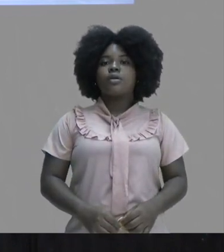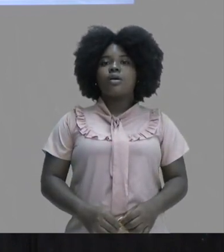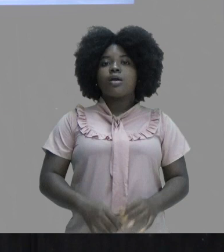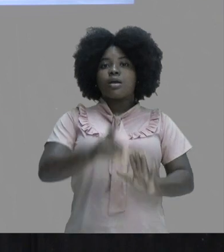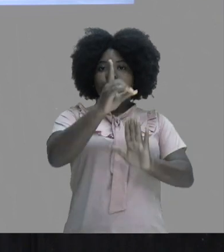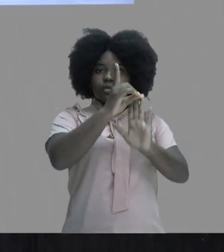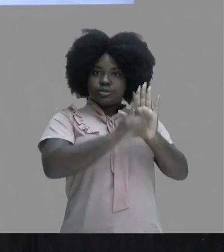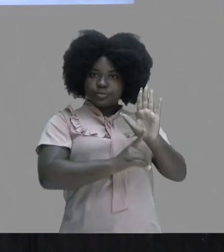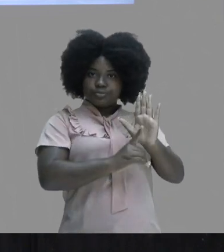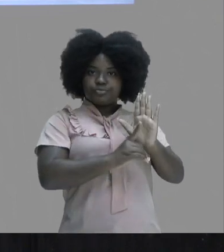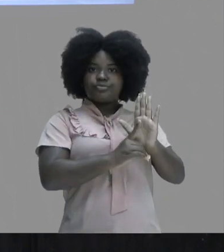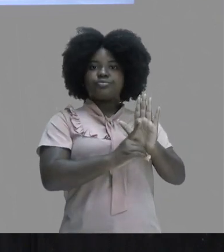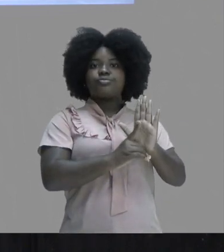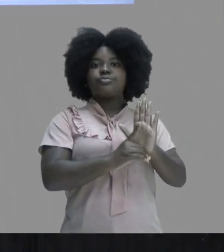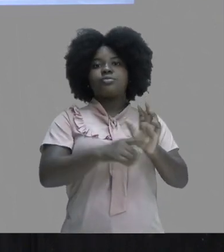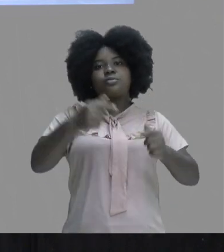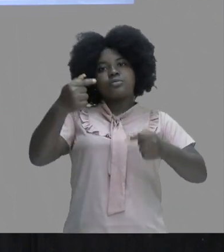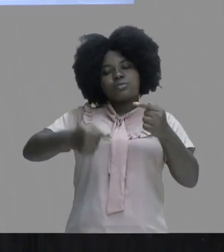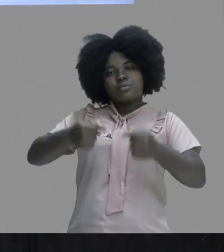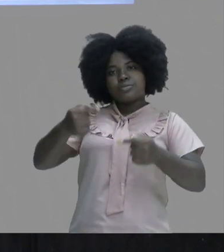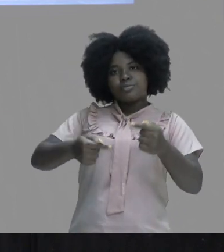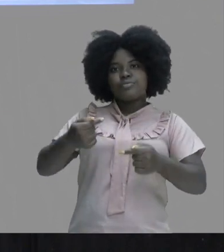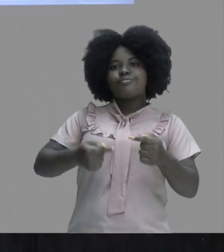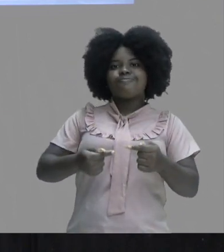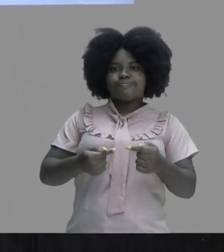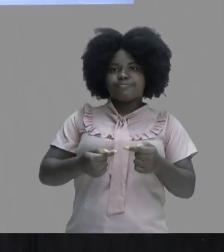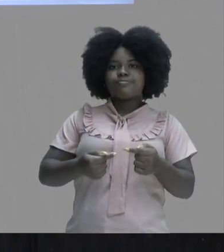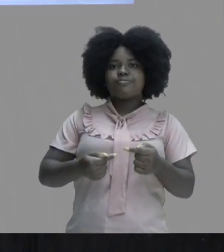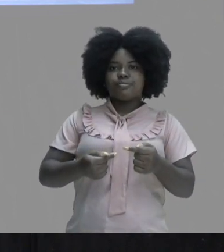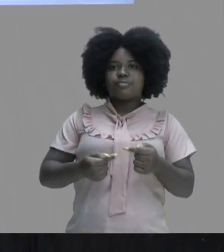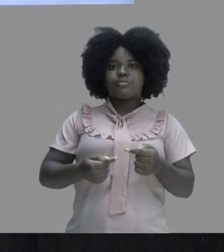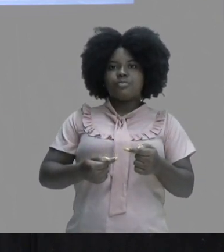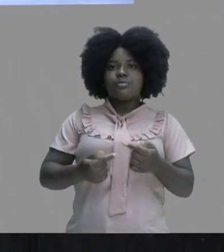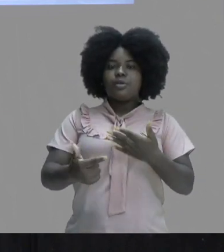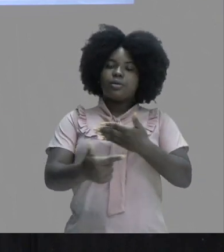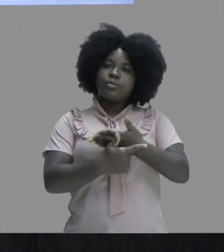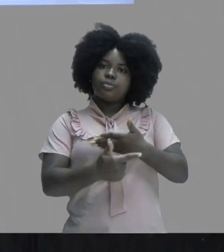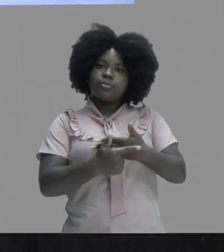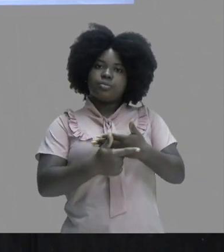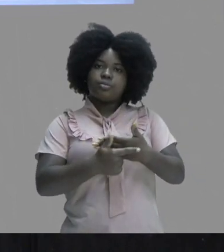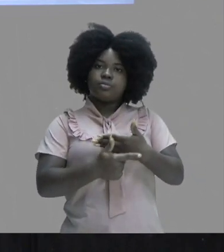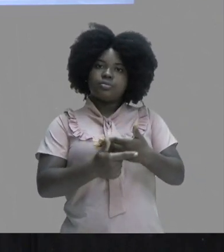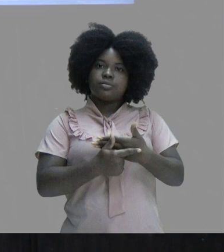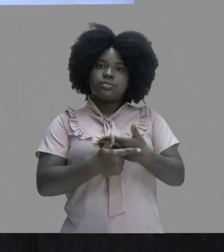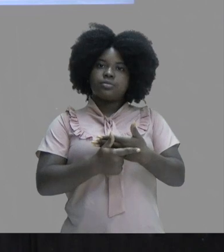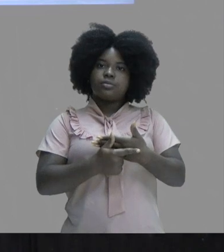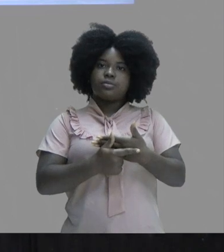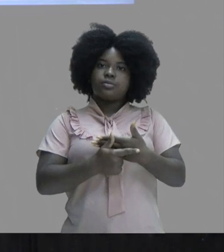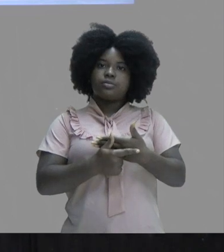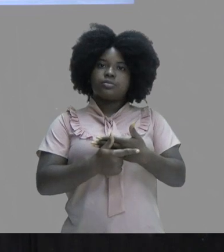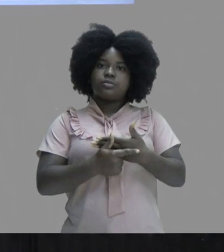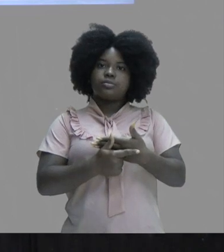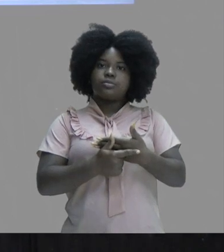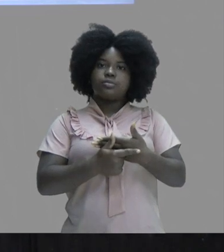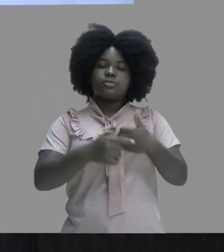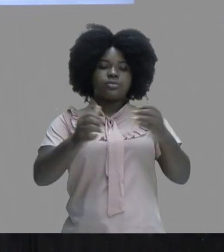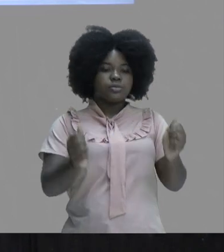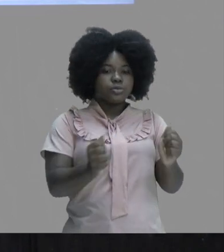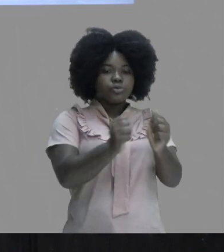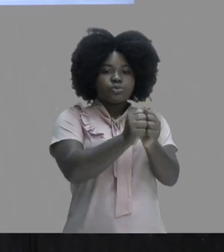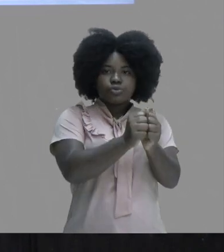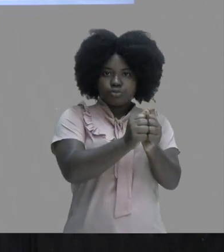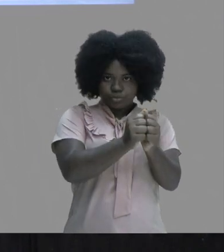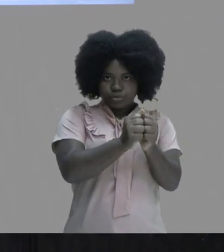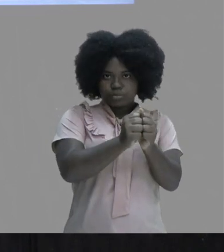sociais, etc., eles servem para a busca de interesses coletivos, para a busca daquilo que a gente pode chamar de